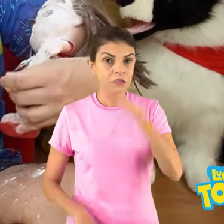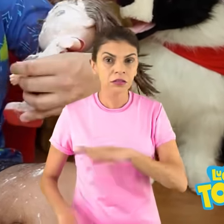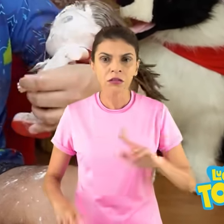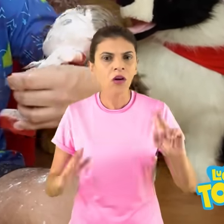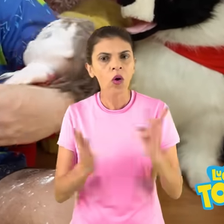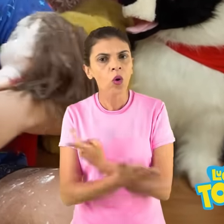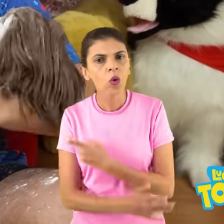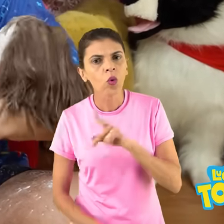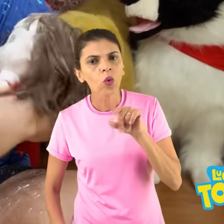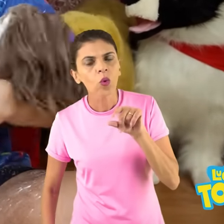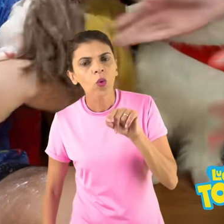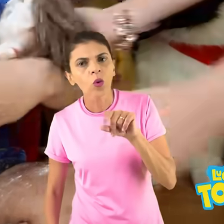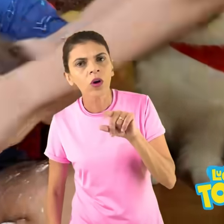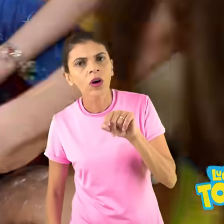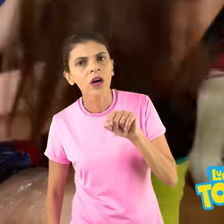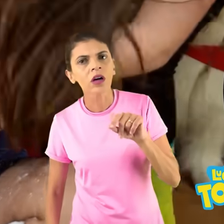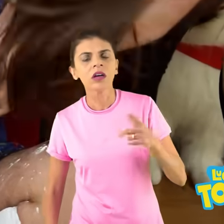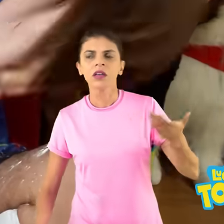Aconteceu?